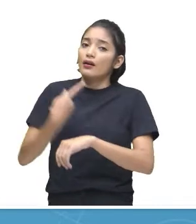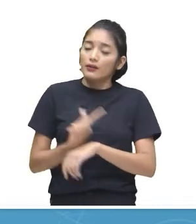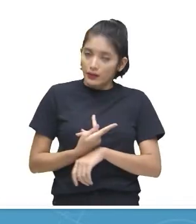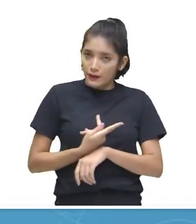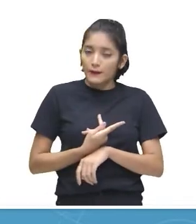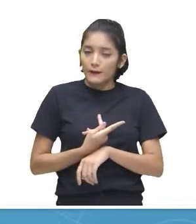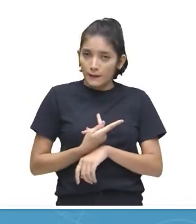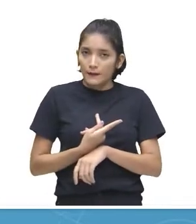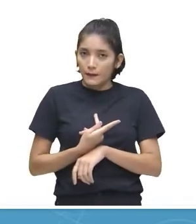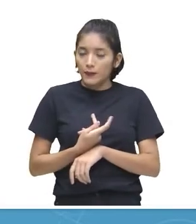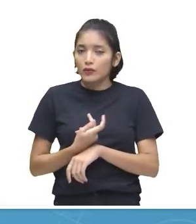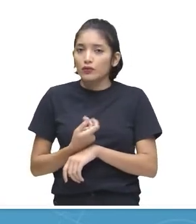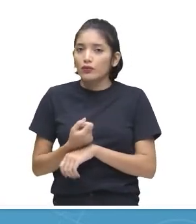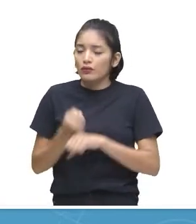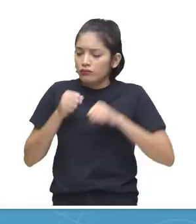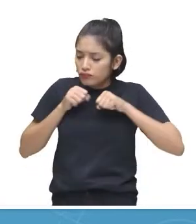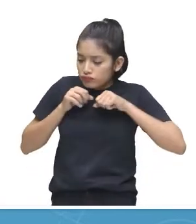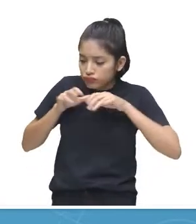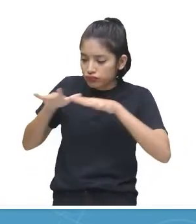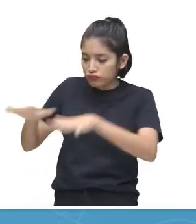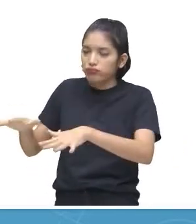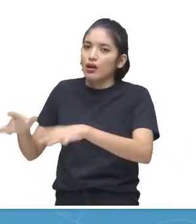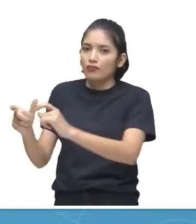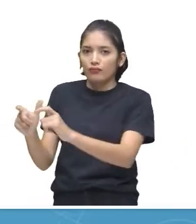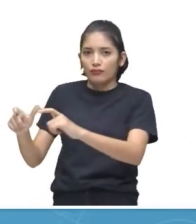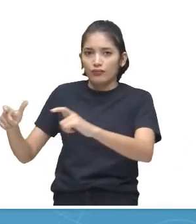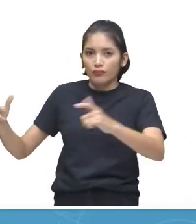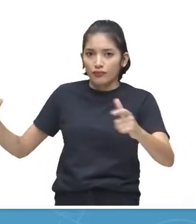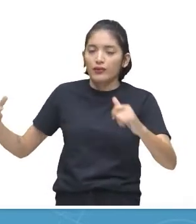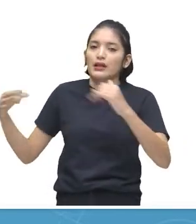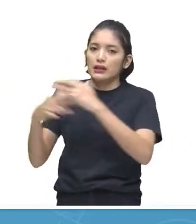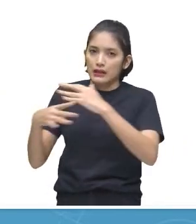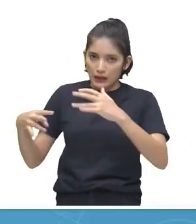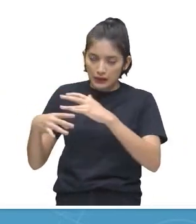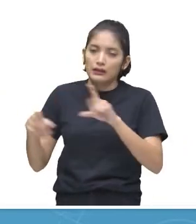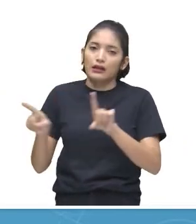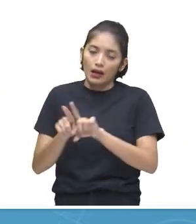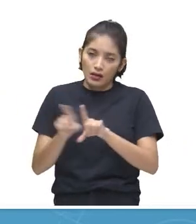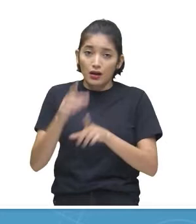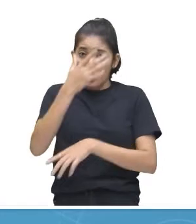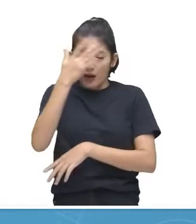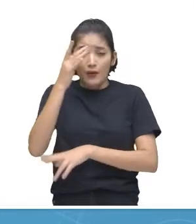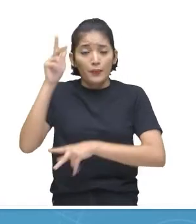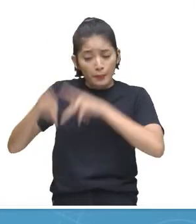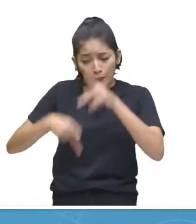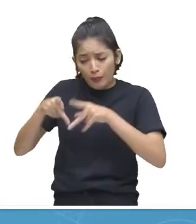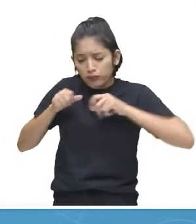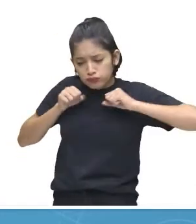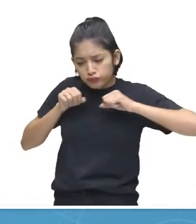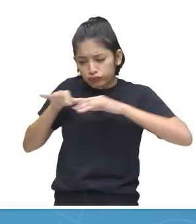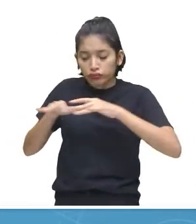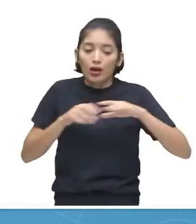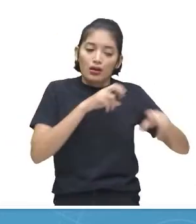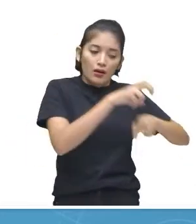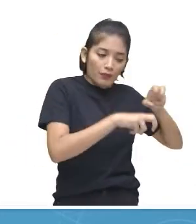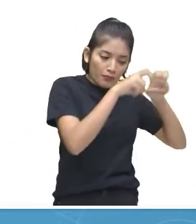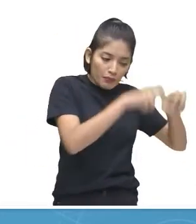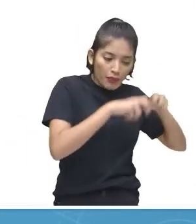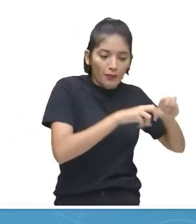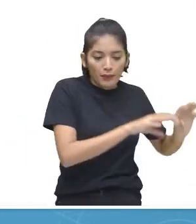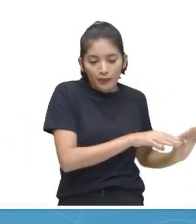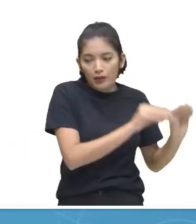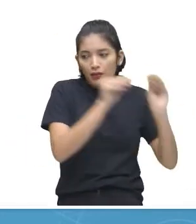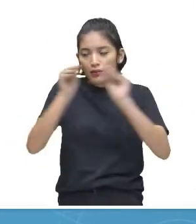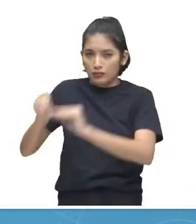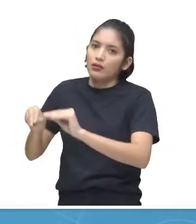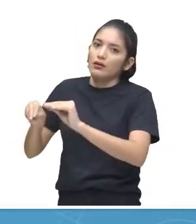né, urbanizadas. Então eu tenho aí um crescimento das cidades, vai inchar as cidades, que a população vai vir muito mesmo do campo ou